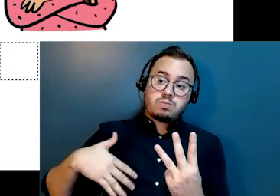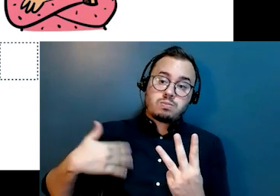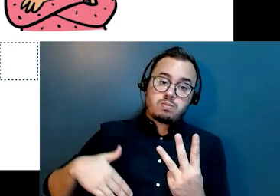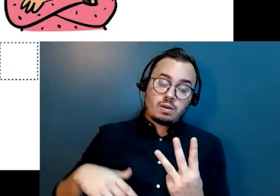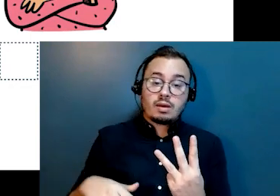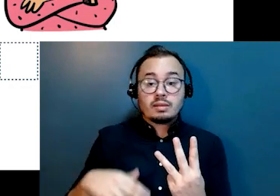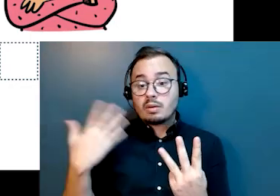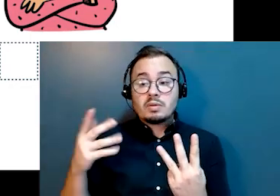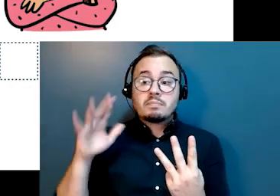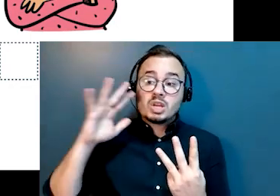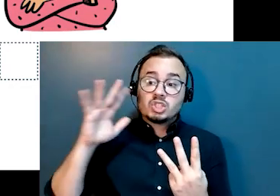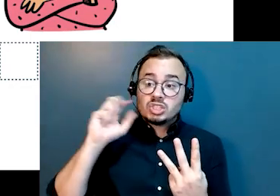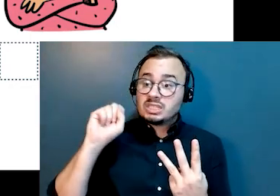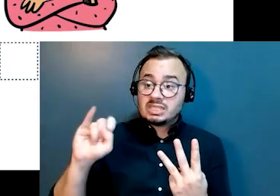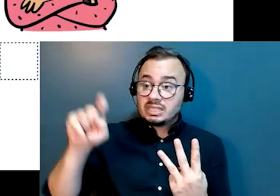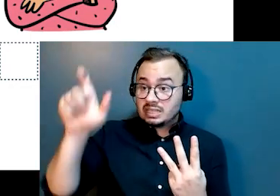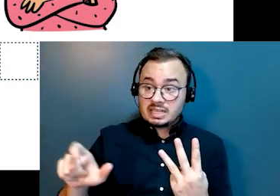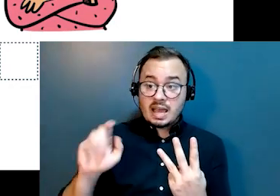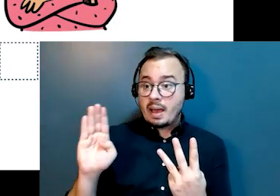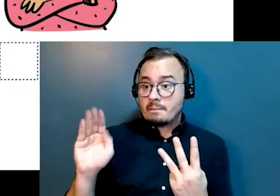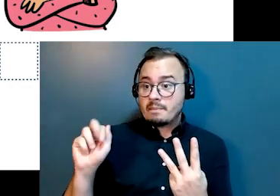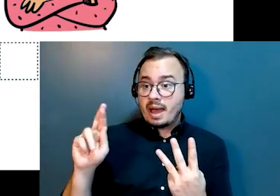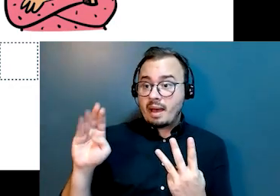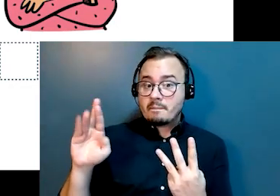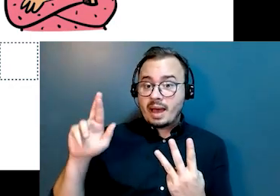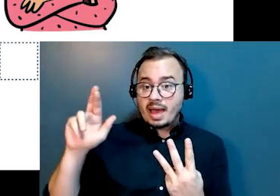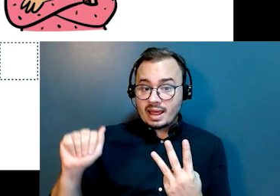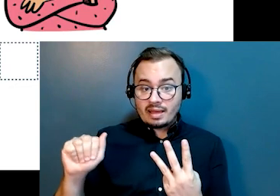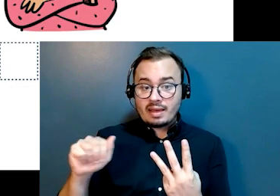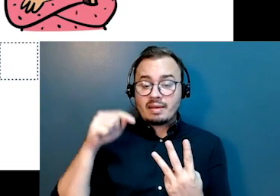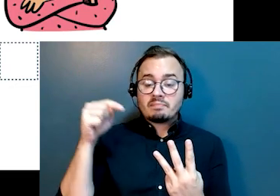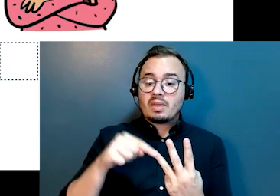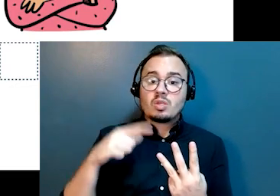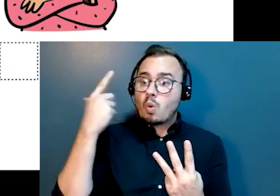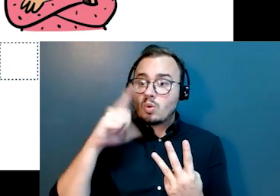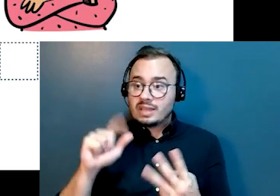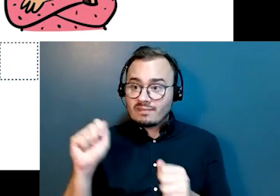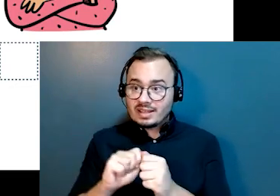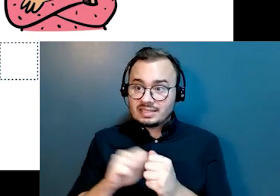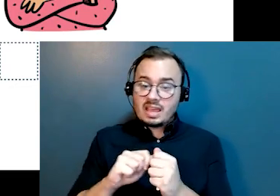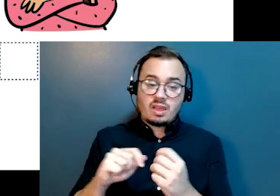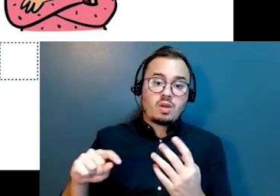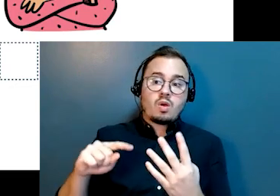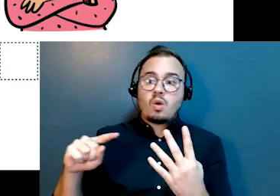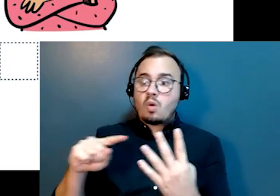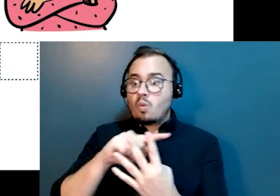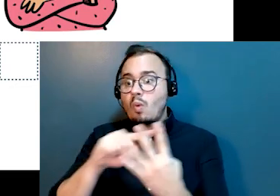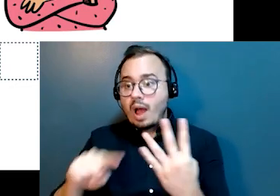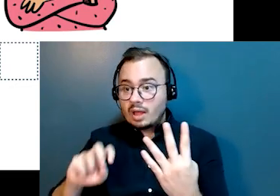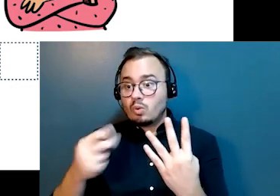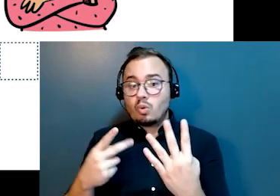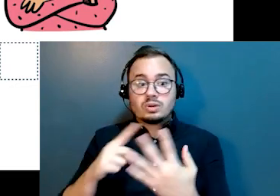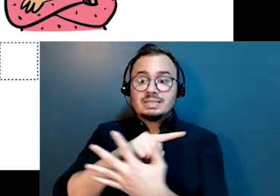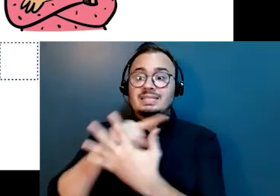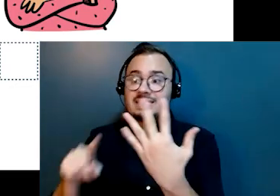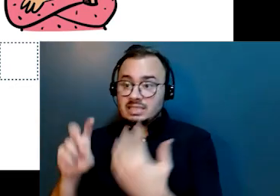razão, a Bárbara, nessa etapa, não vai conseguir lidar com 4 atividades, ela vai lidar só com 3. Então, o que acontece, normalmente? A Ana